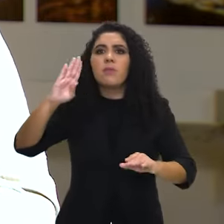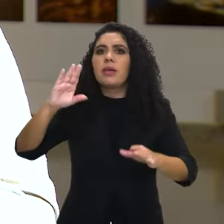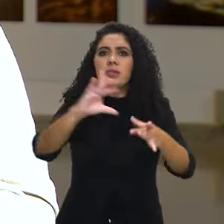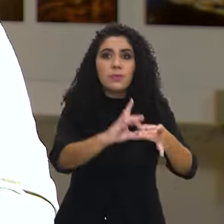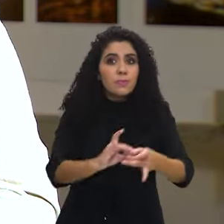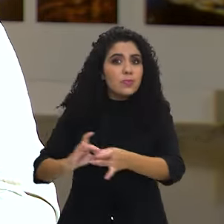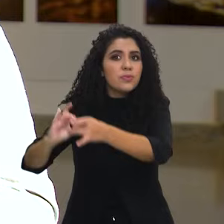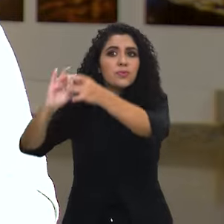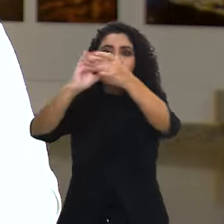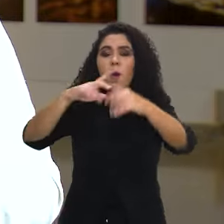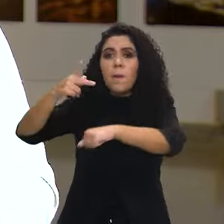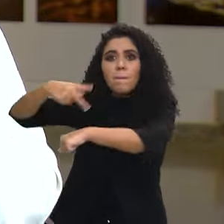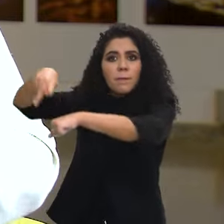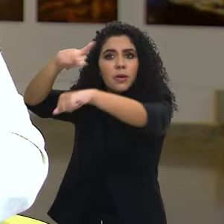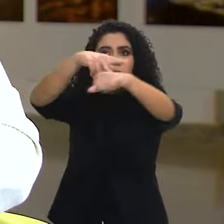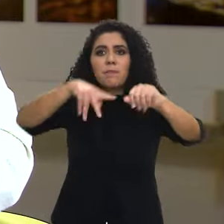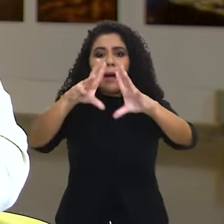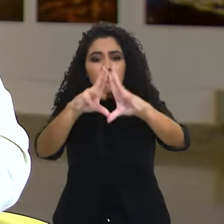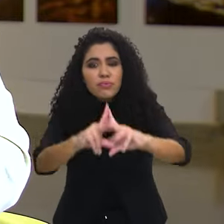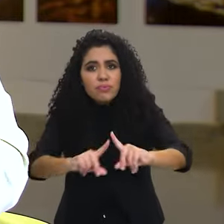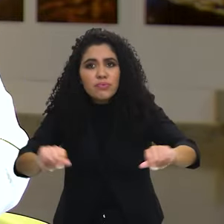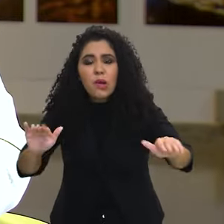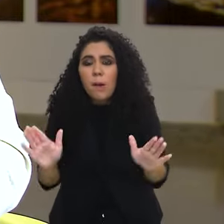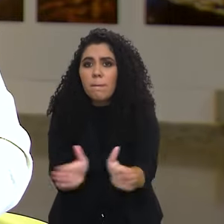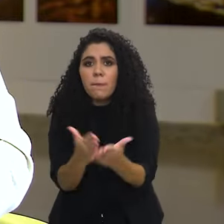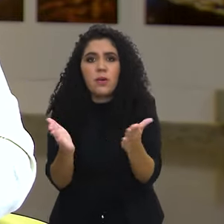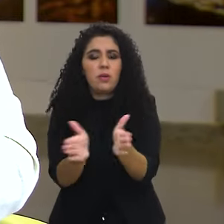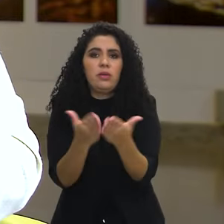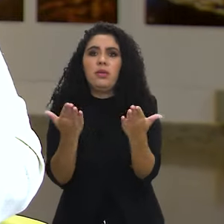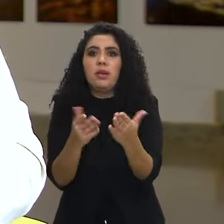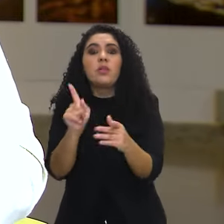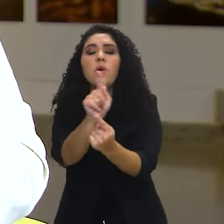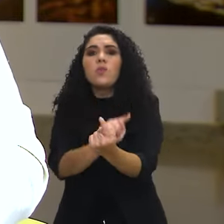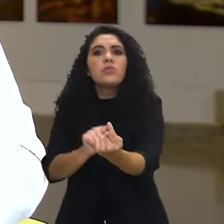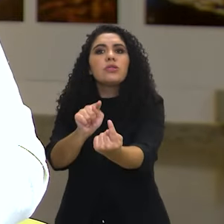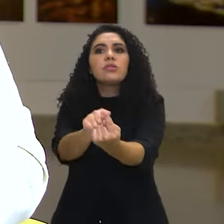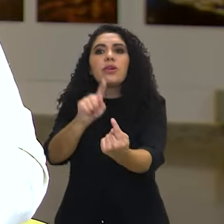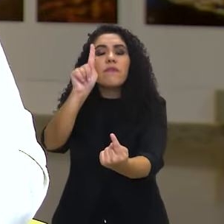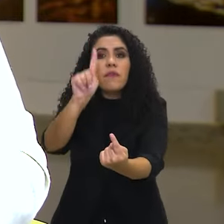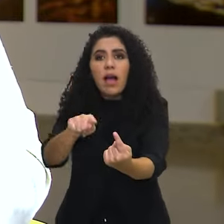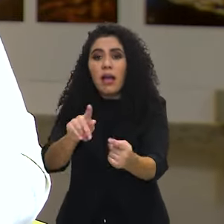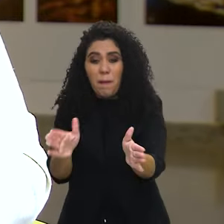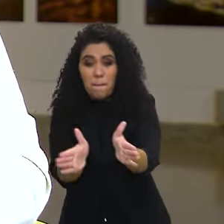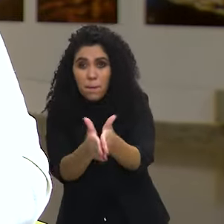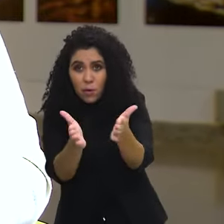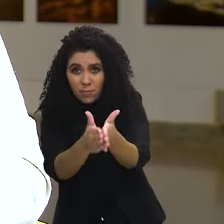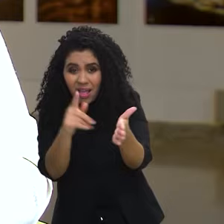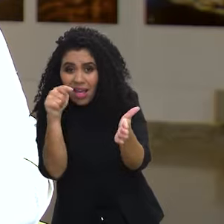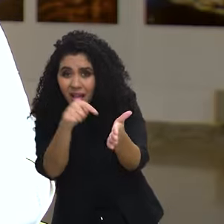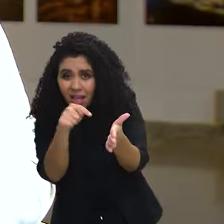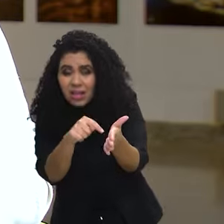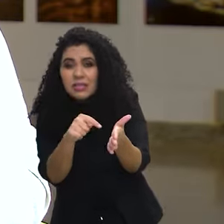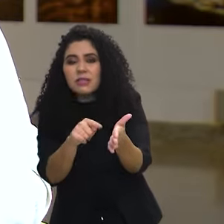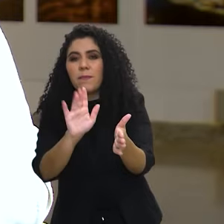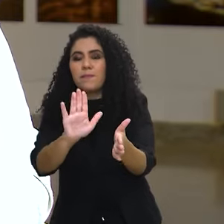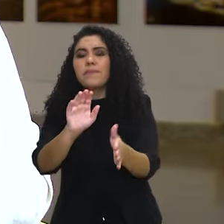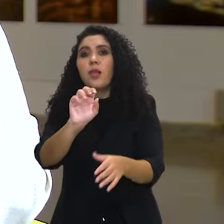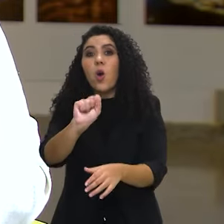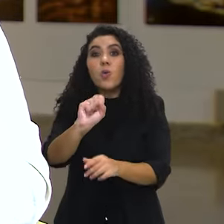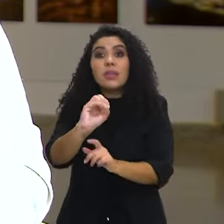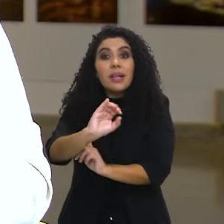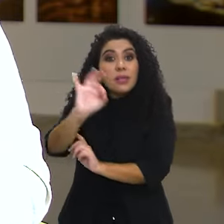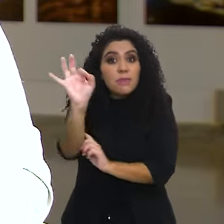contra a pobreza e o que essa SW faz é trazer o elemento de que a pobreza